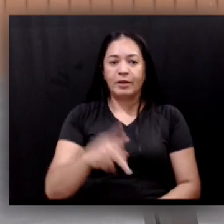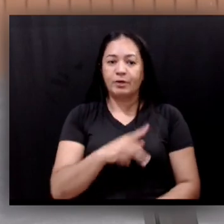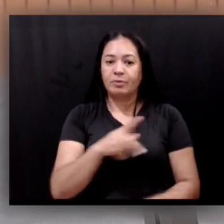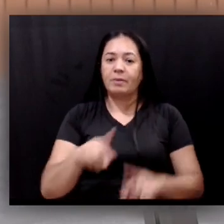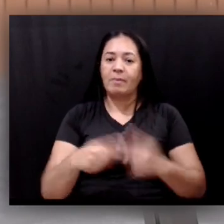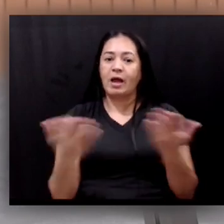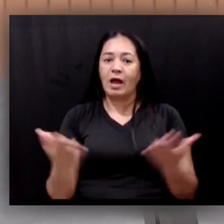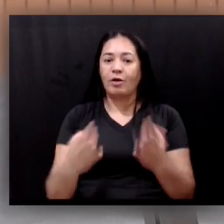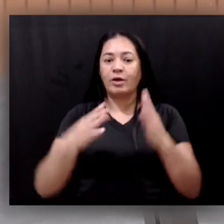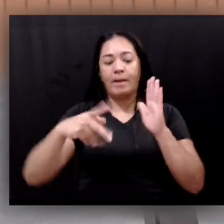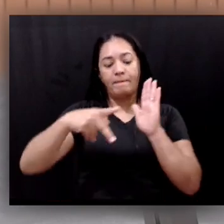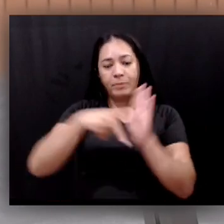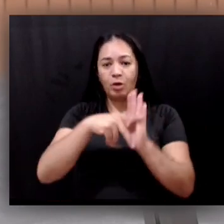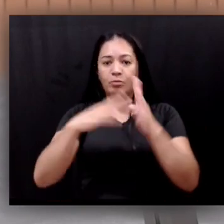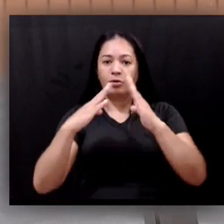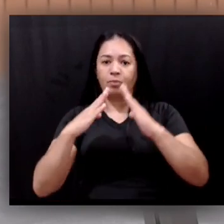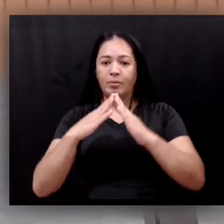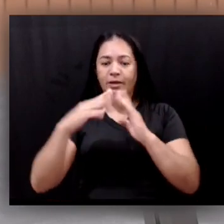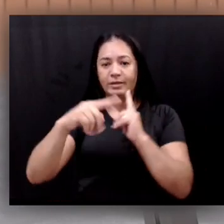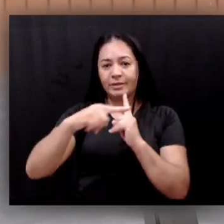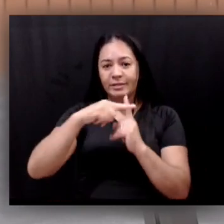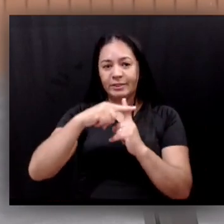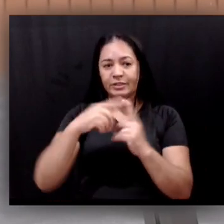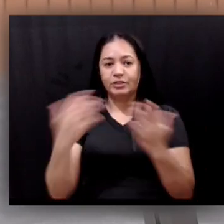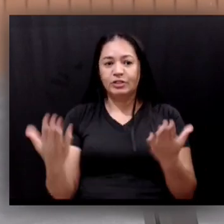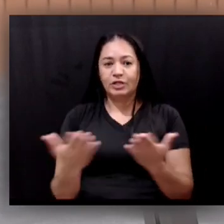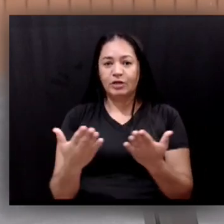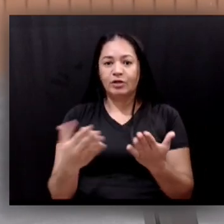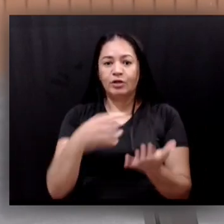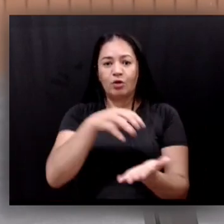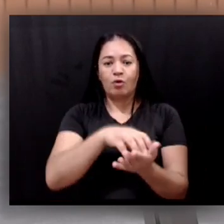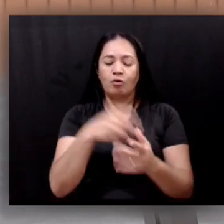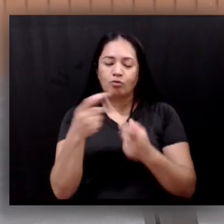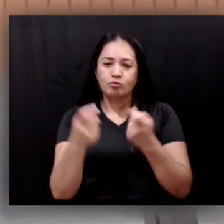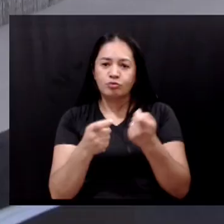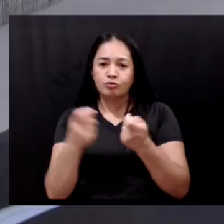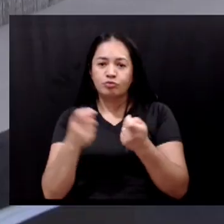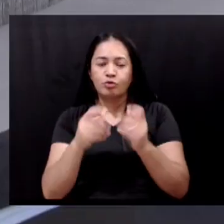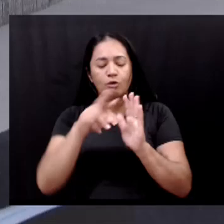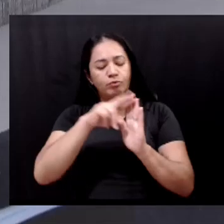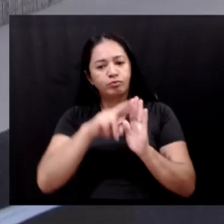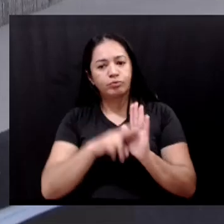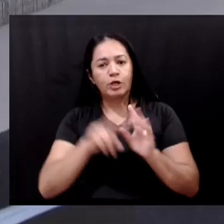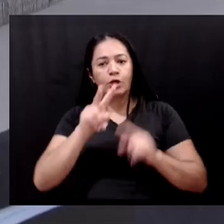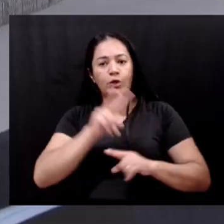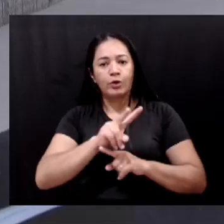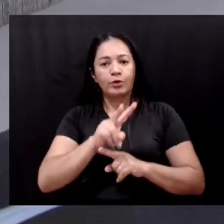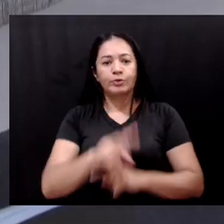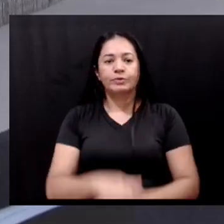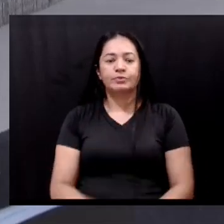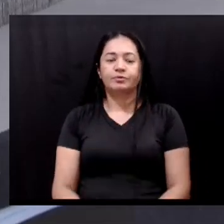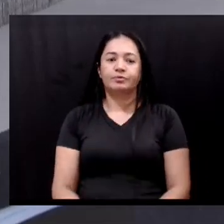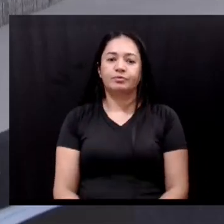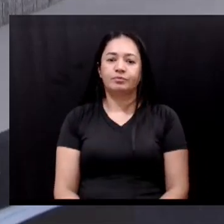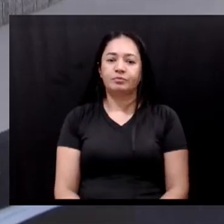é chamado agora o órgão que regulamenta e cuida de todas as paróquias. O projeto ainda vai passar por um